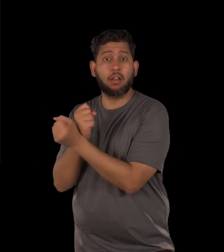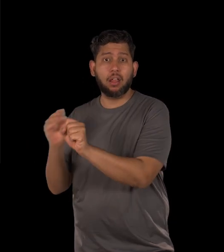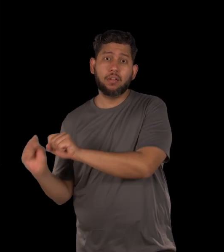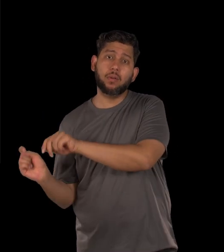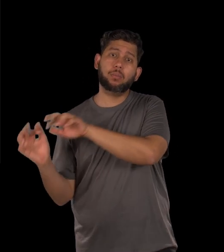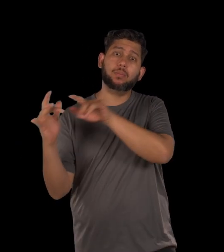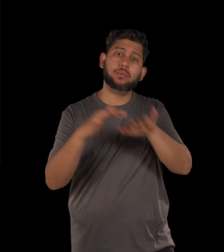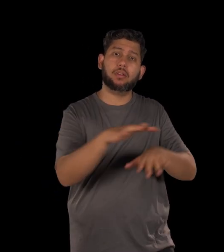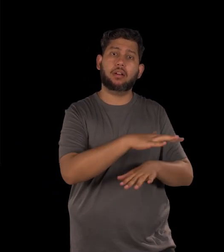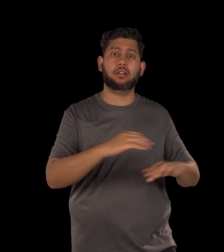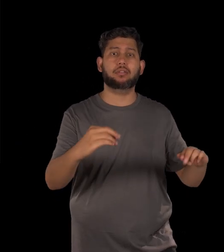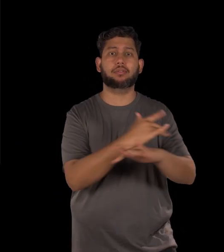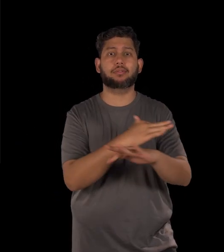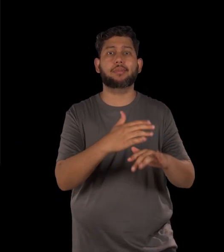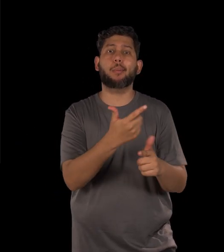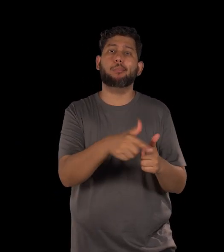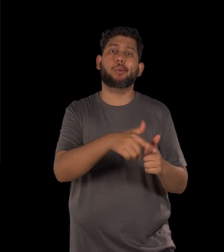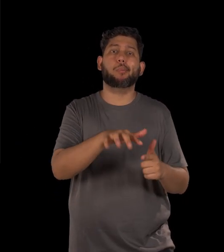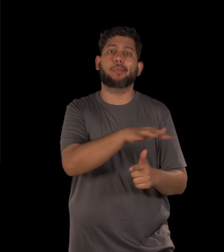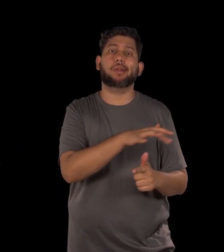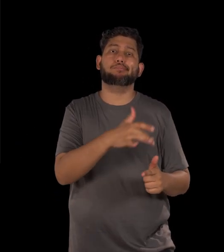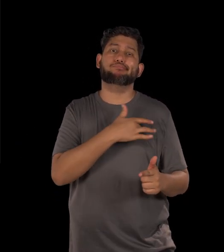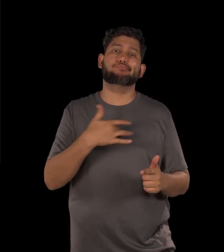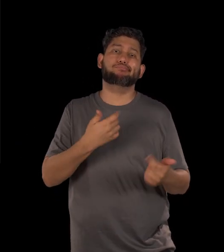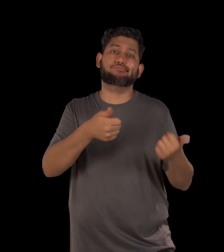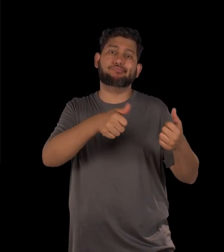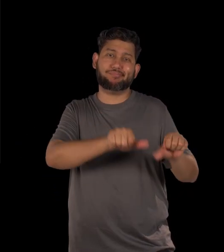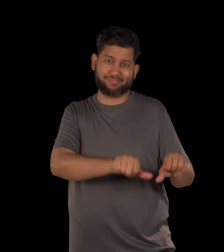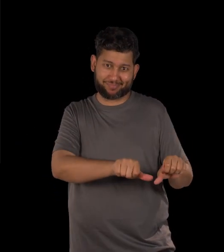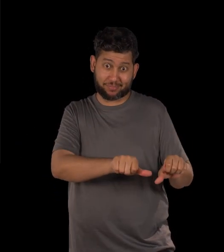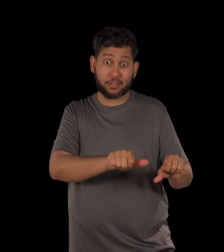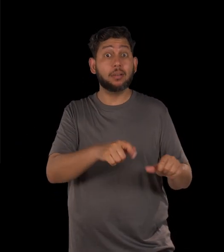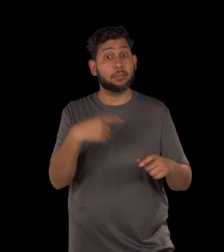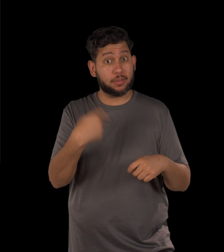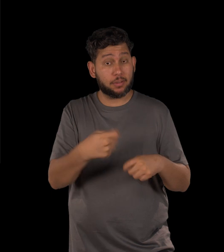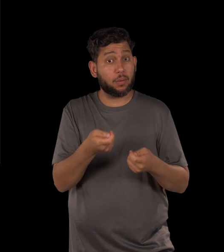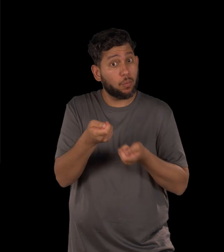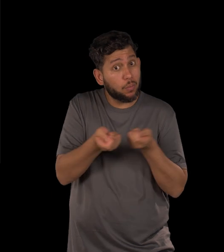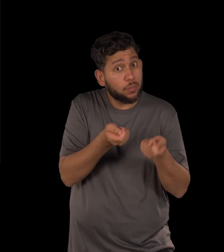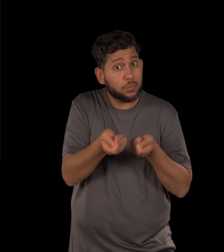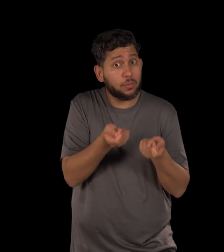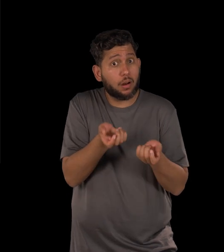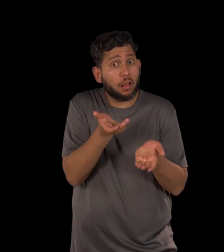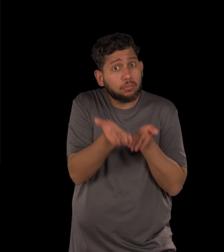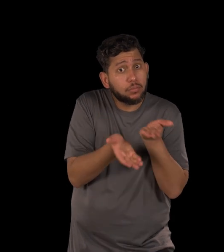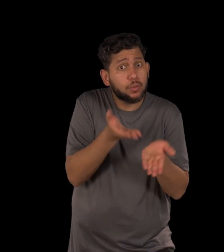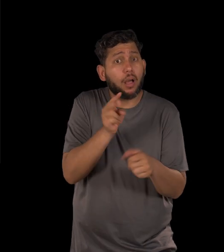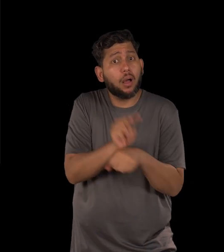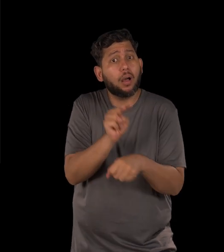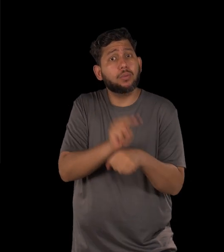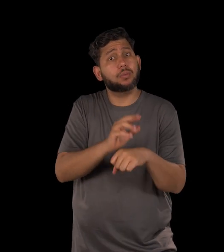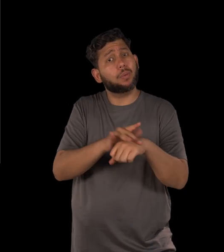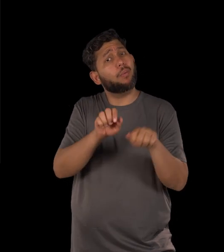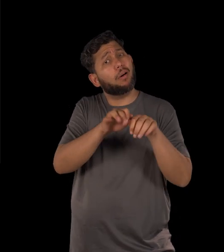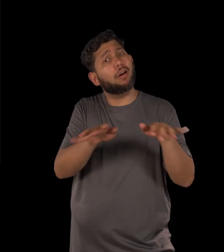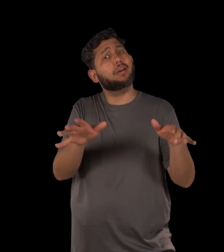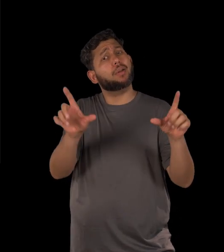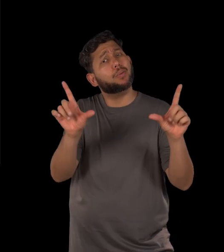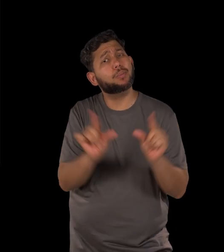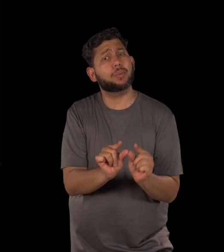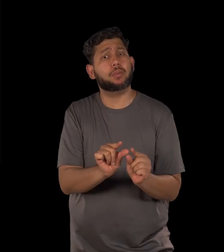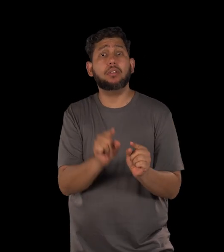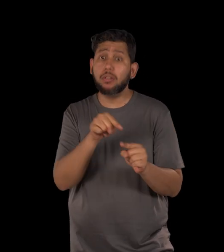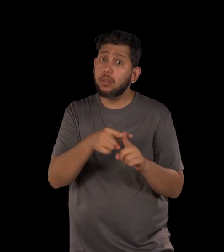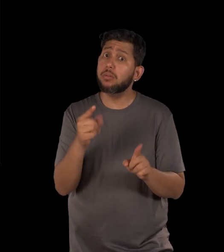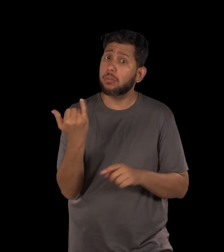condições insalubres. A opção pelo controle das epidemias teve um efeito muito positivo para a ciência. Acabou alavancando